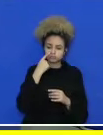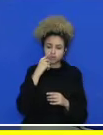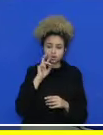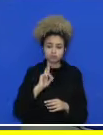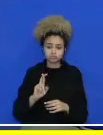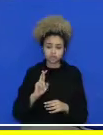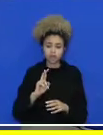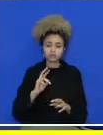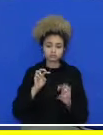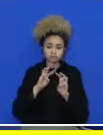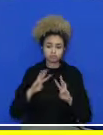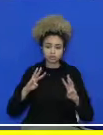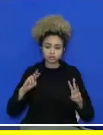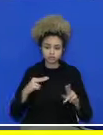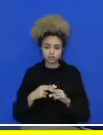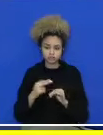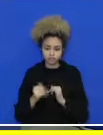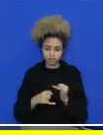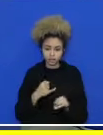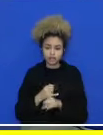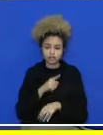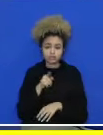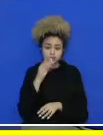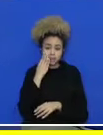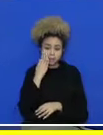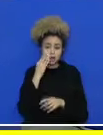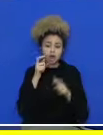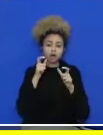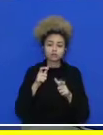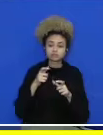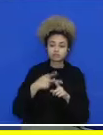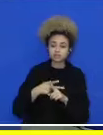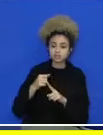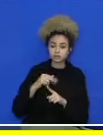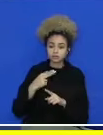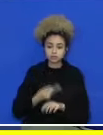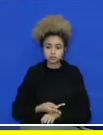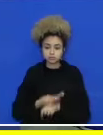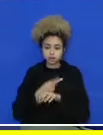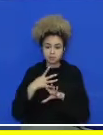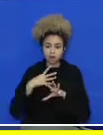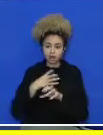apuração na página da Caixa na internet. Você poderá saber de onde são as apostas vencedoras, se o prêmio está